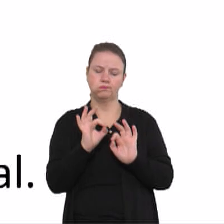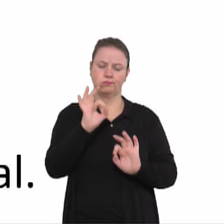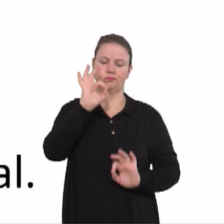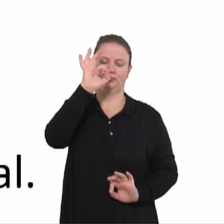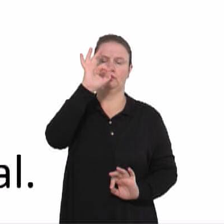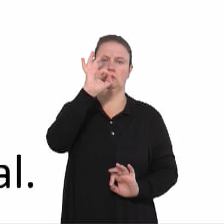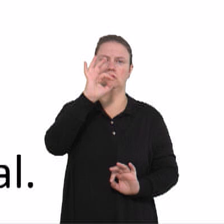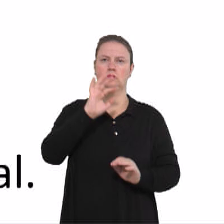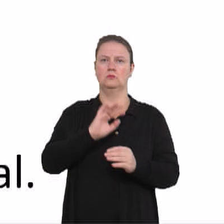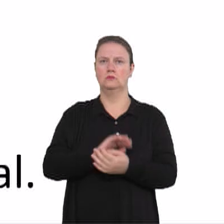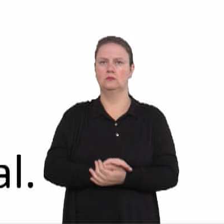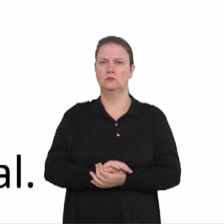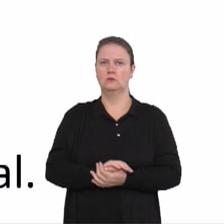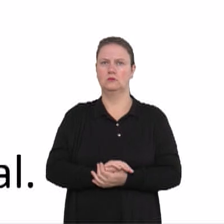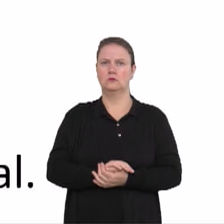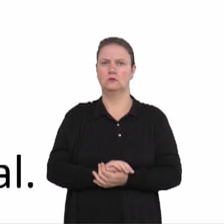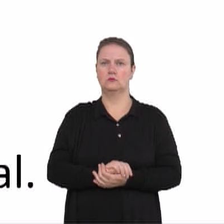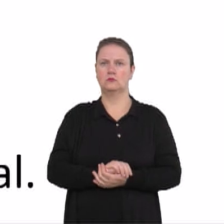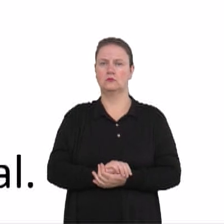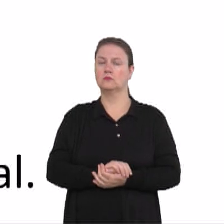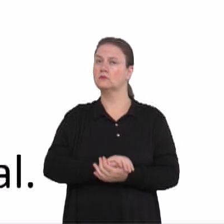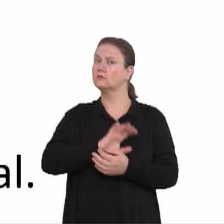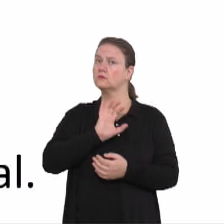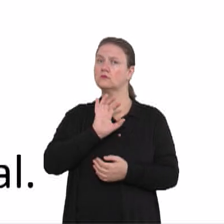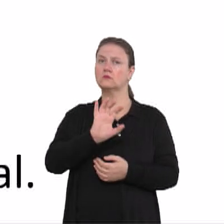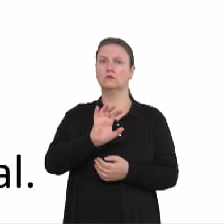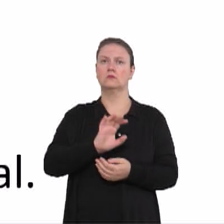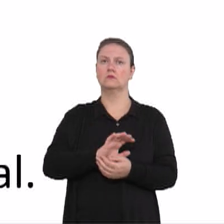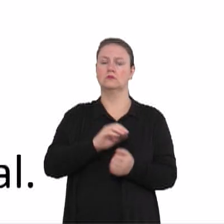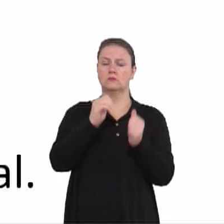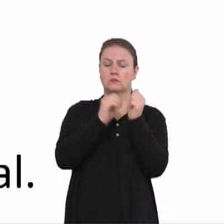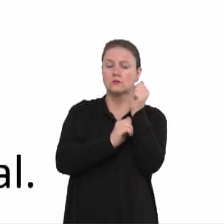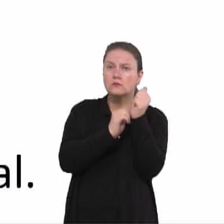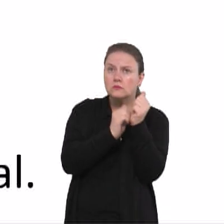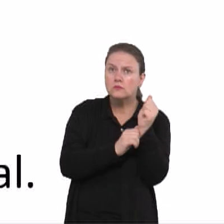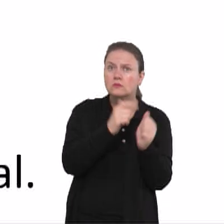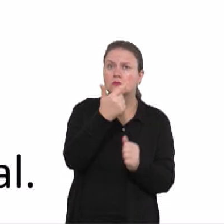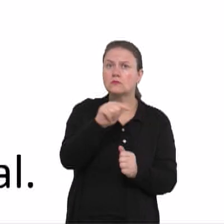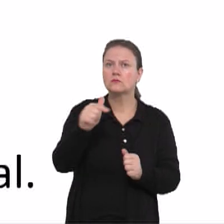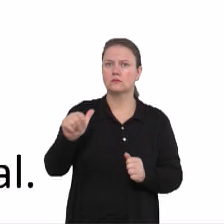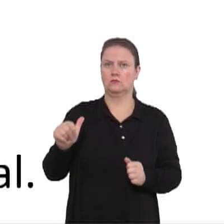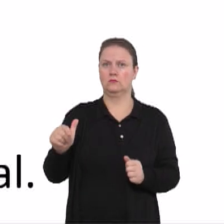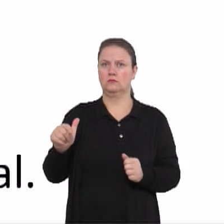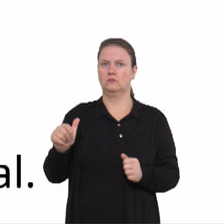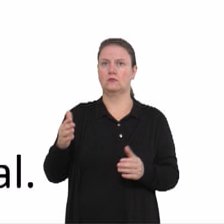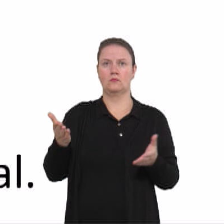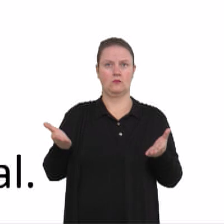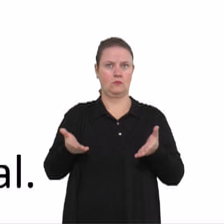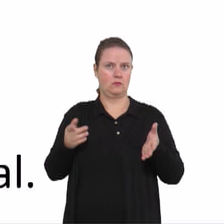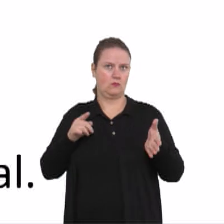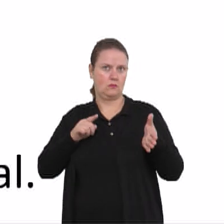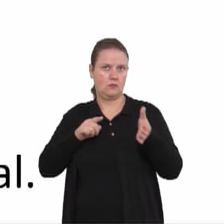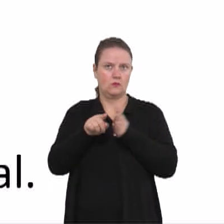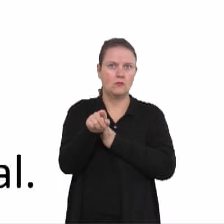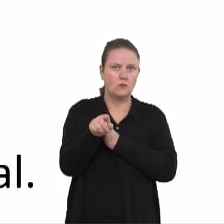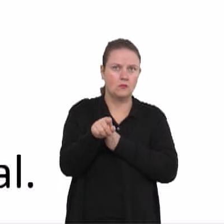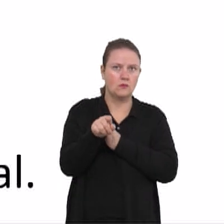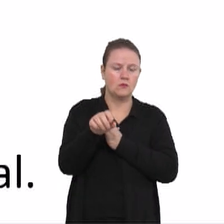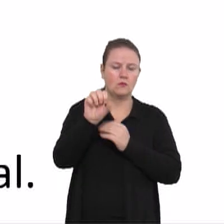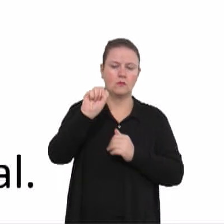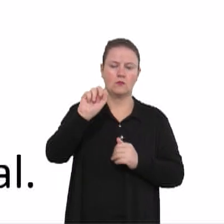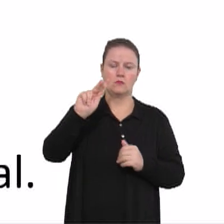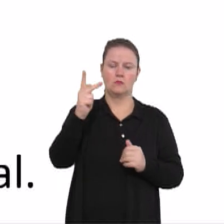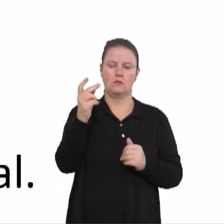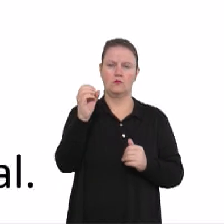the reception at e é isso não tem mistério tá pergunta shield